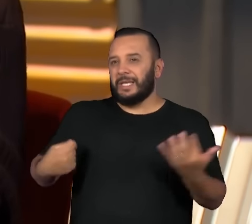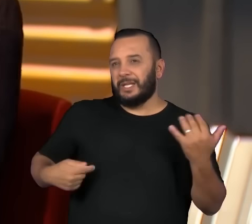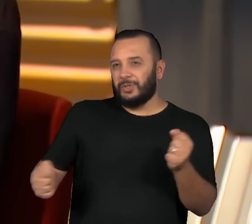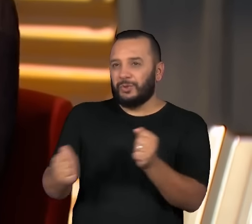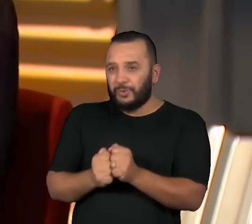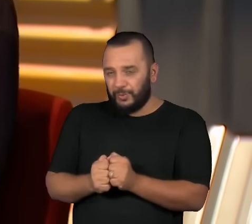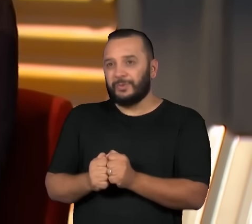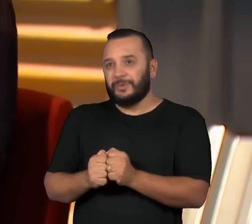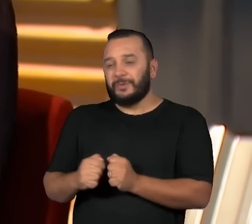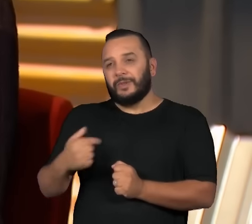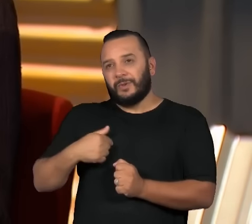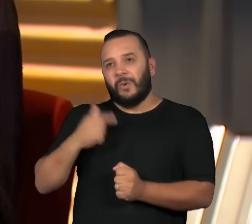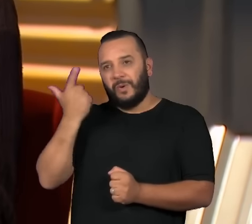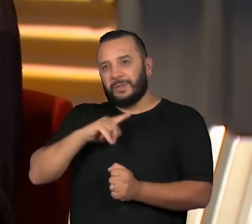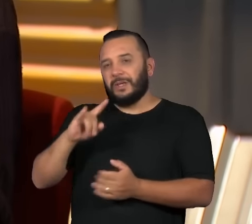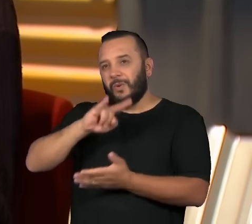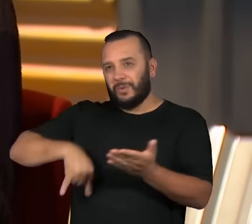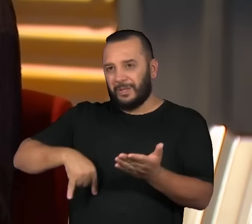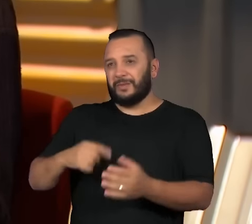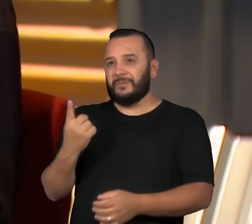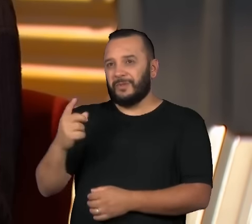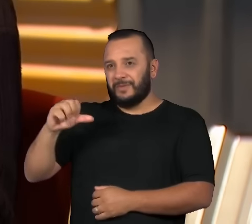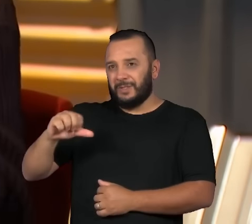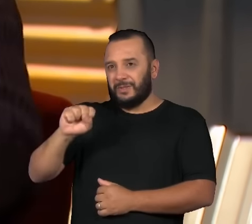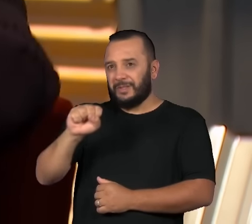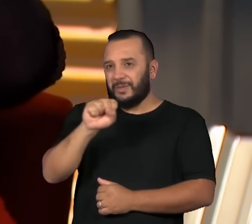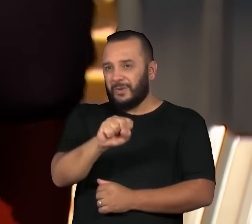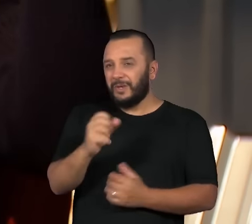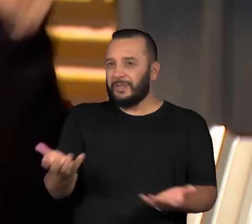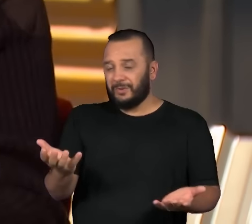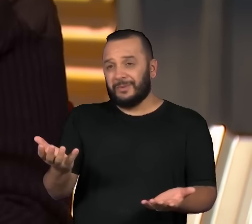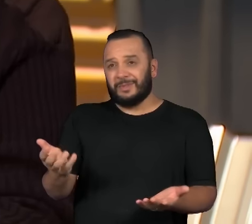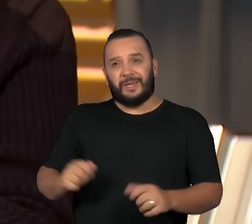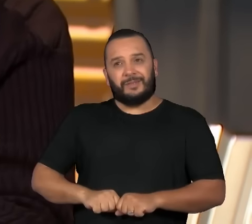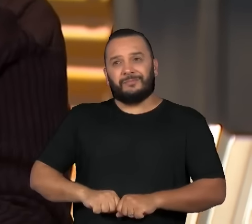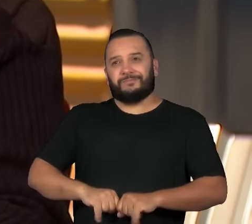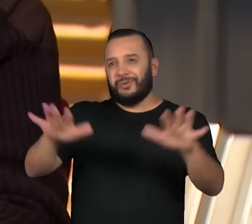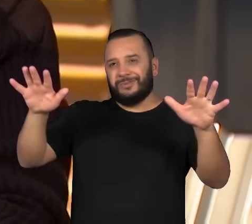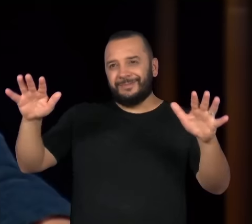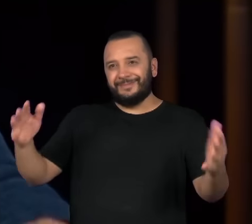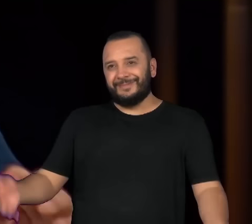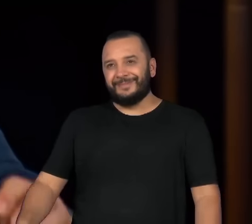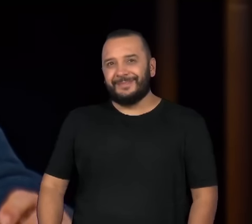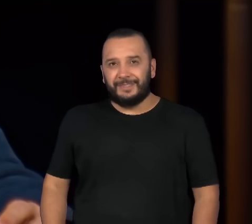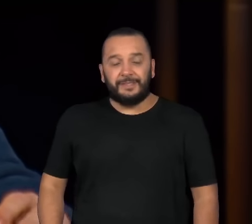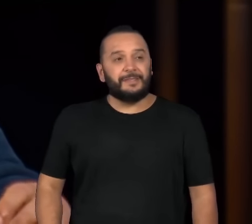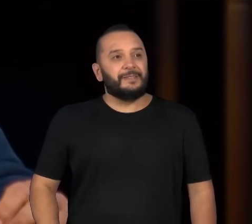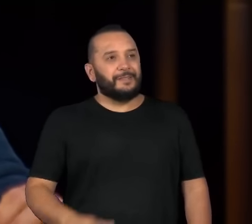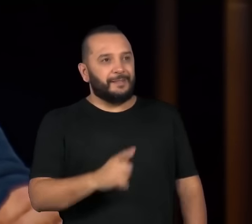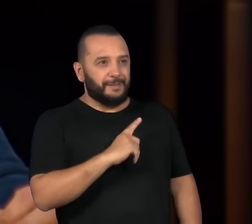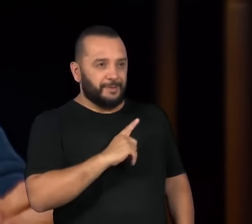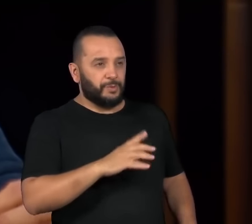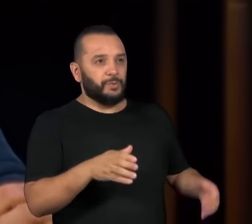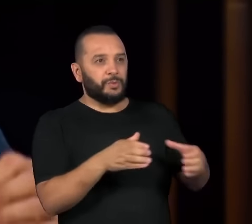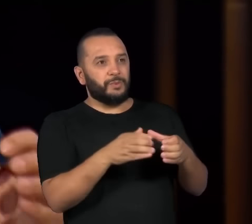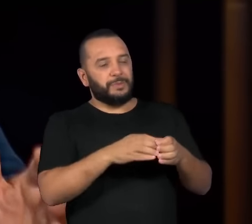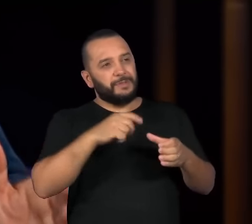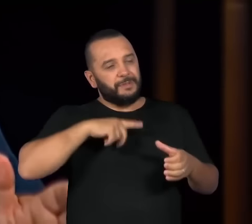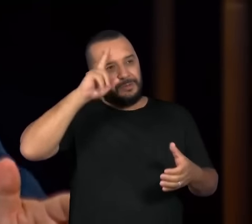química, conseguimos um contrato em 88, internacional, e aí foi. É uma banda que tem uma